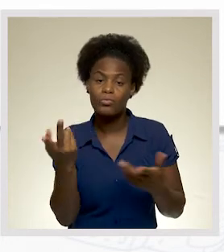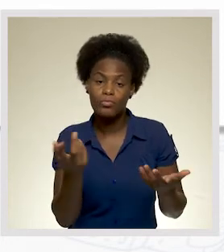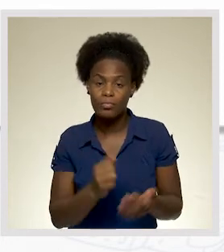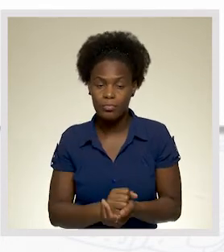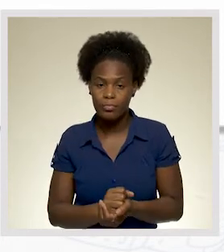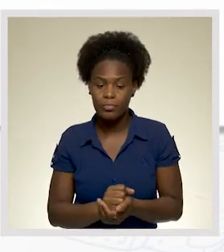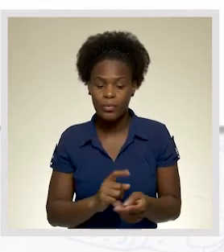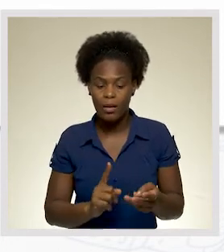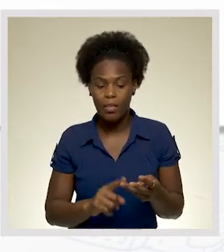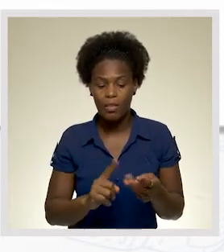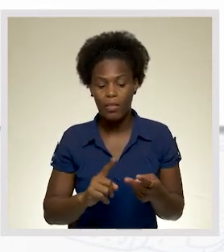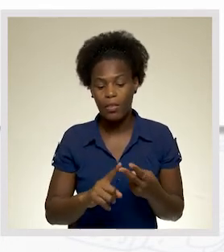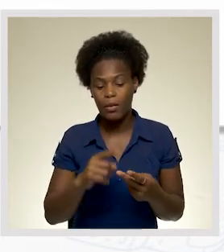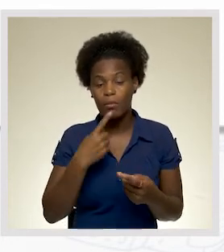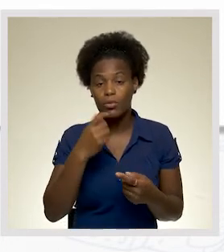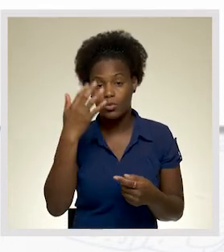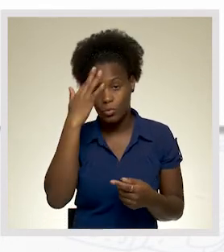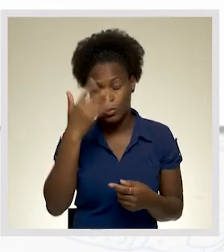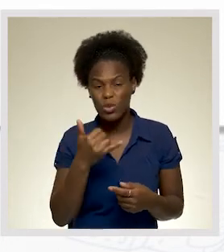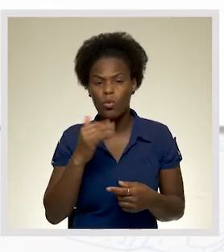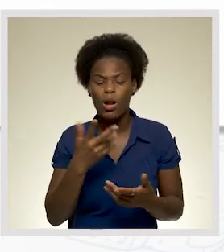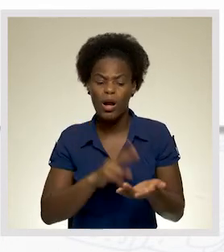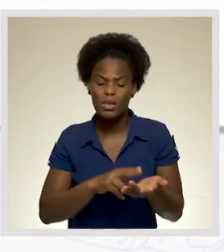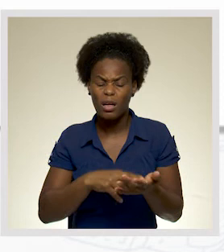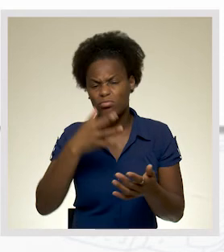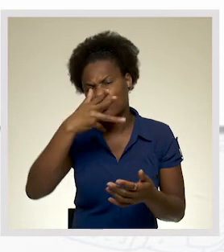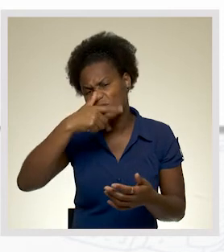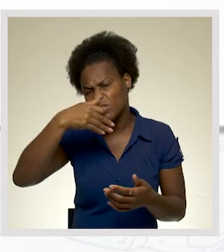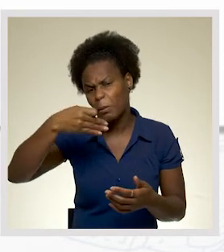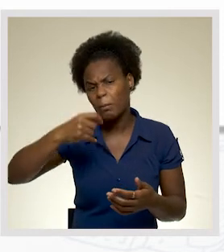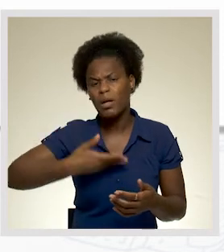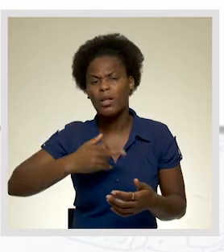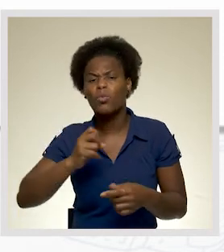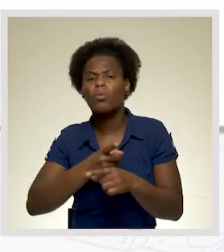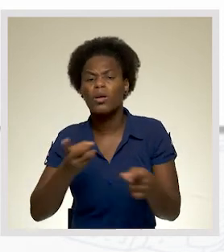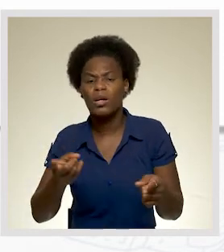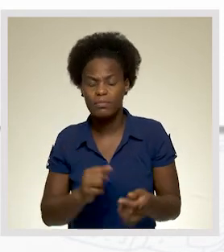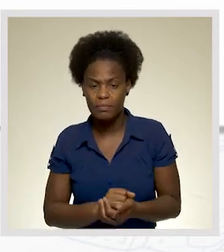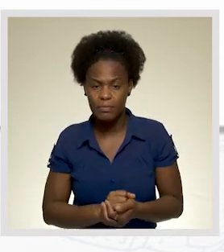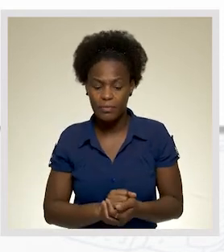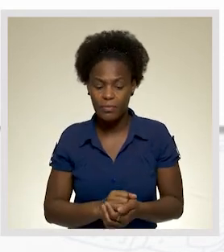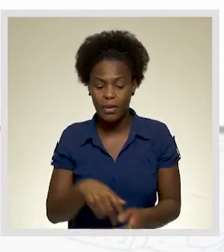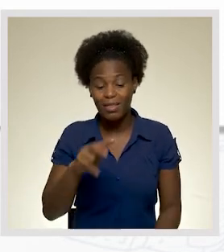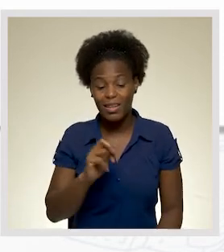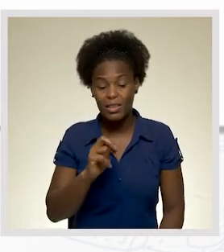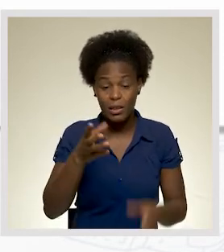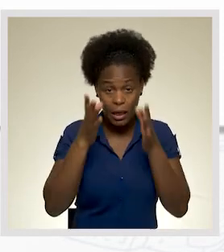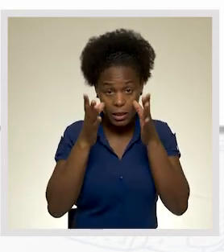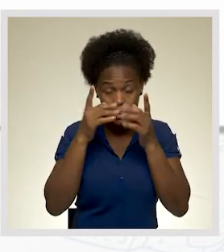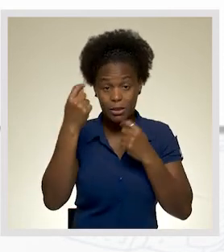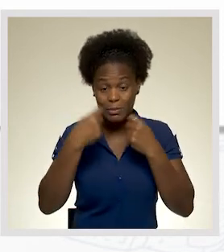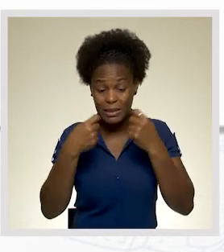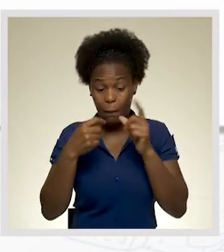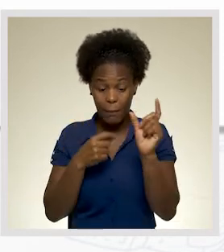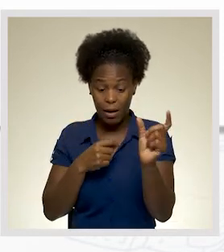2. Qual é o motivo da tristeza do Pedro? 3. Atente na expressão.